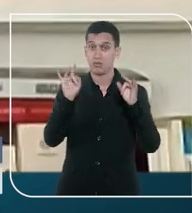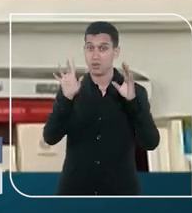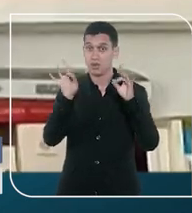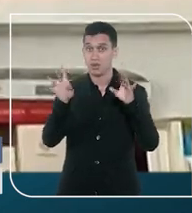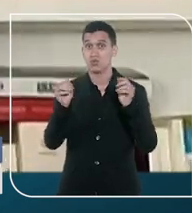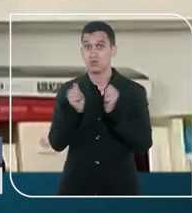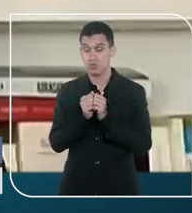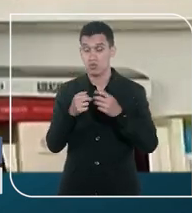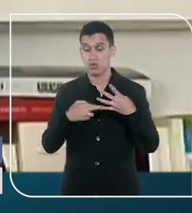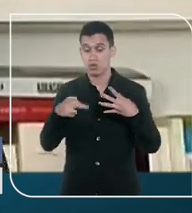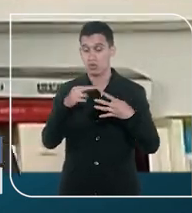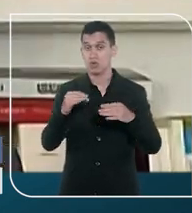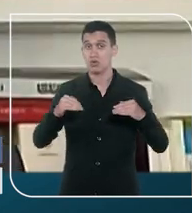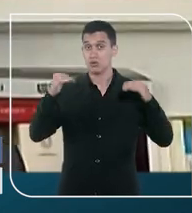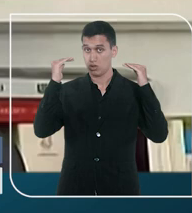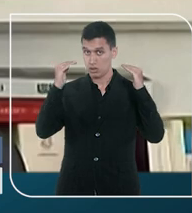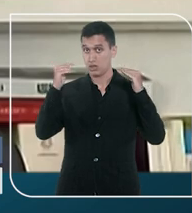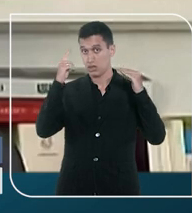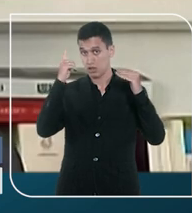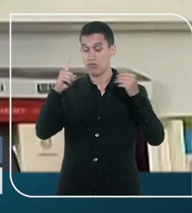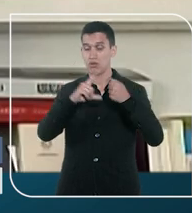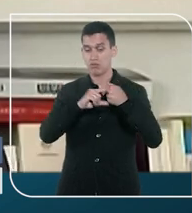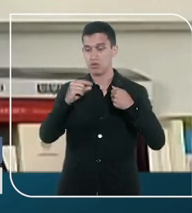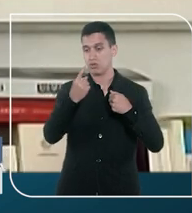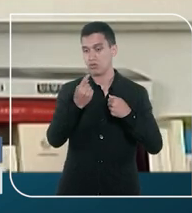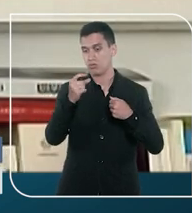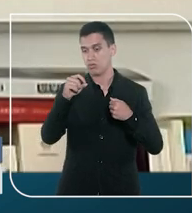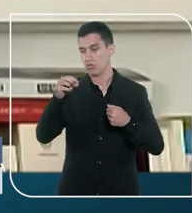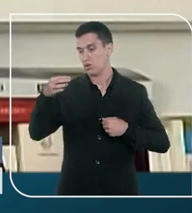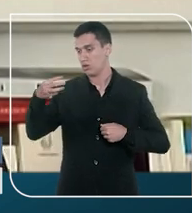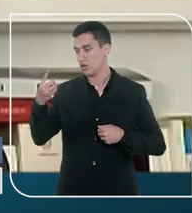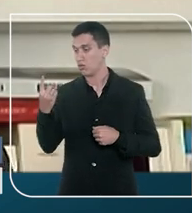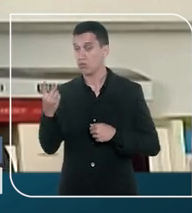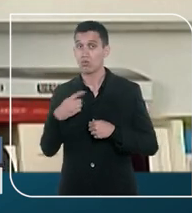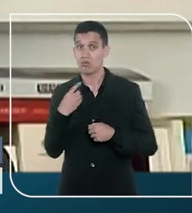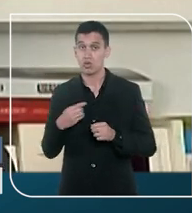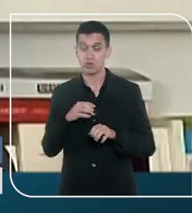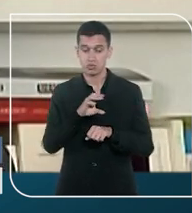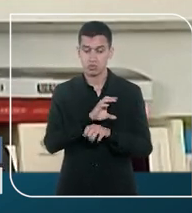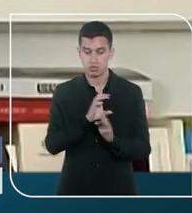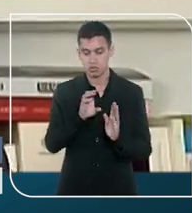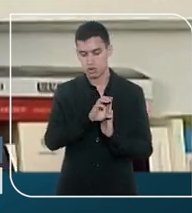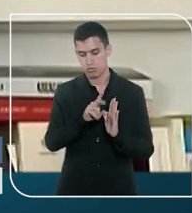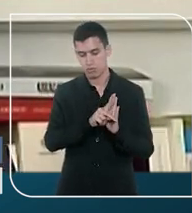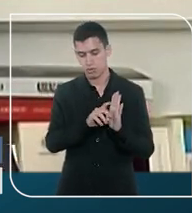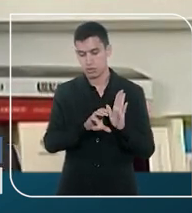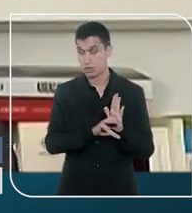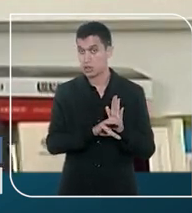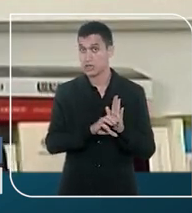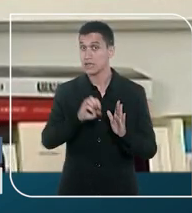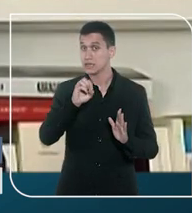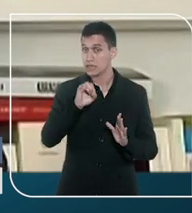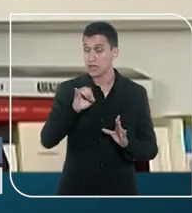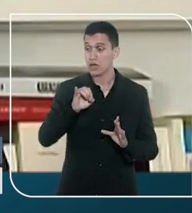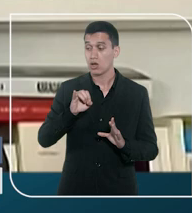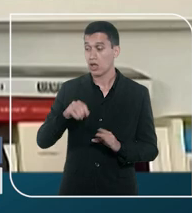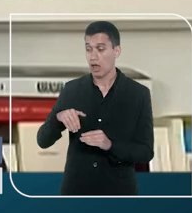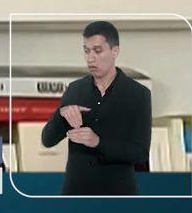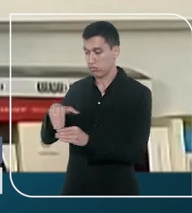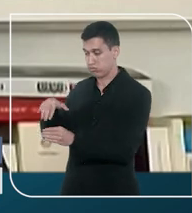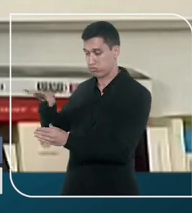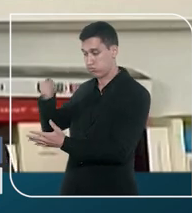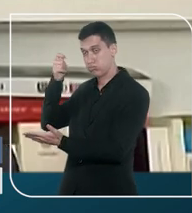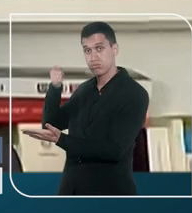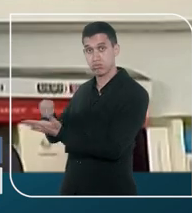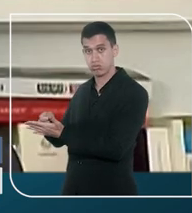recurso extraordinário, isso vem positivado no artigo 1031 do nosso Código de Processo Civil, se o acórdão